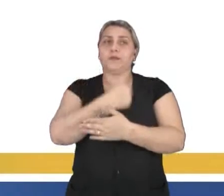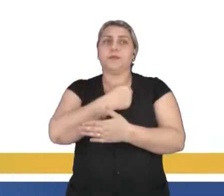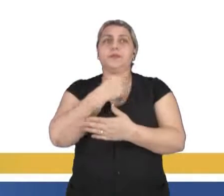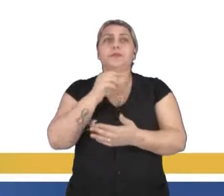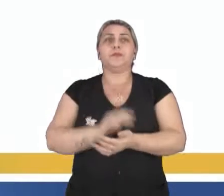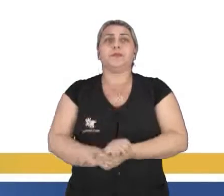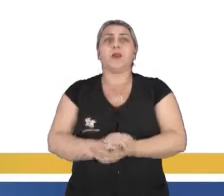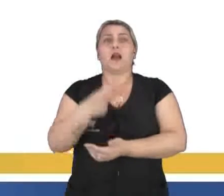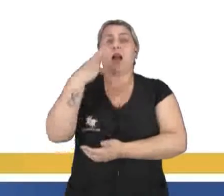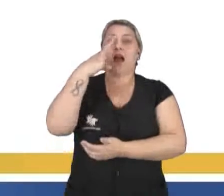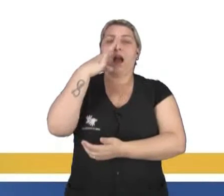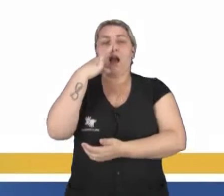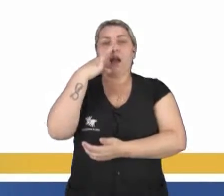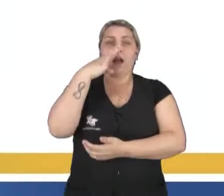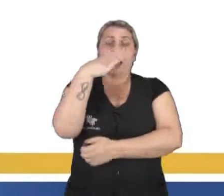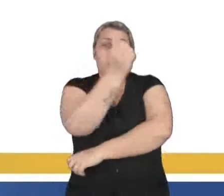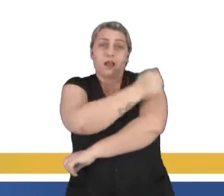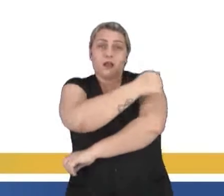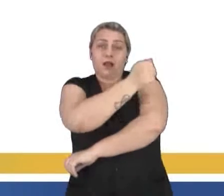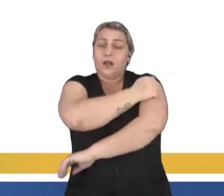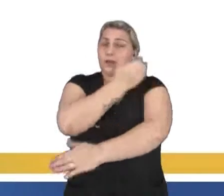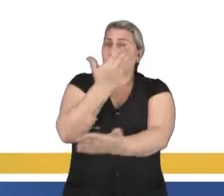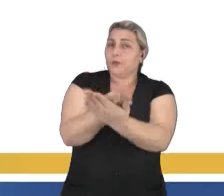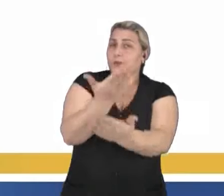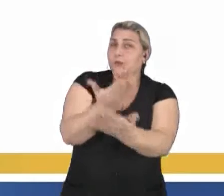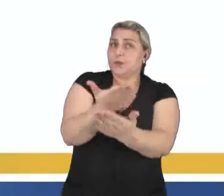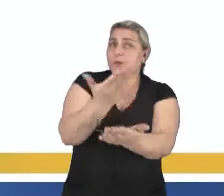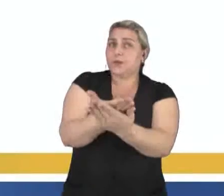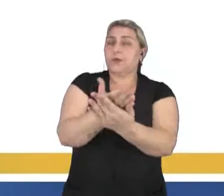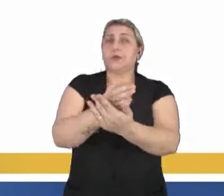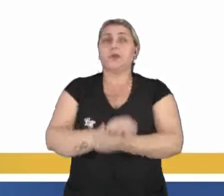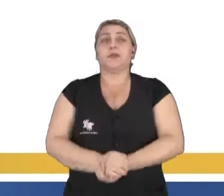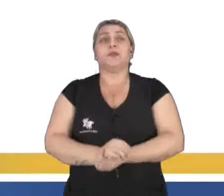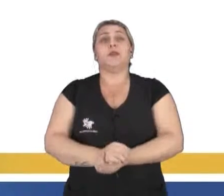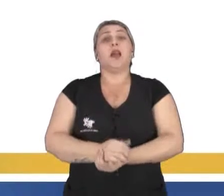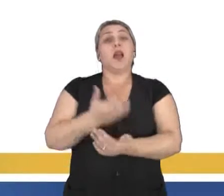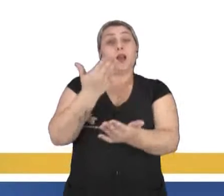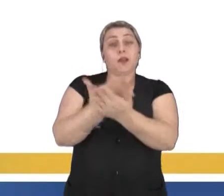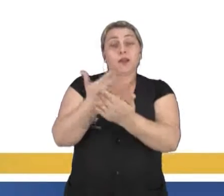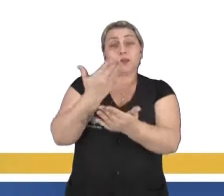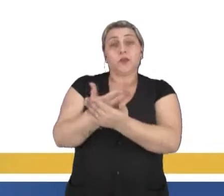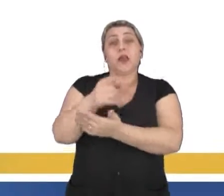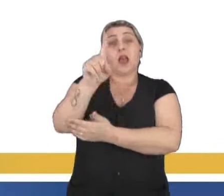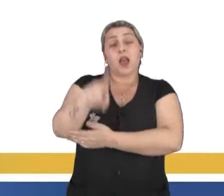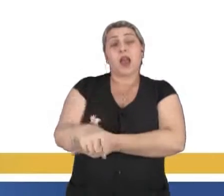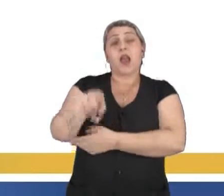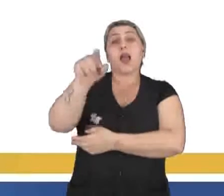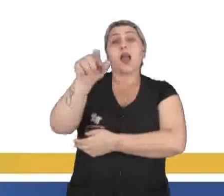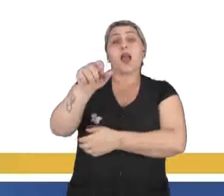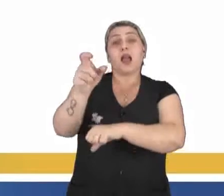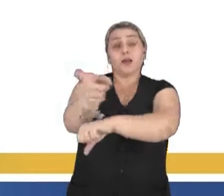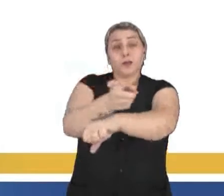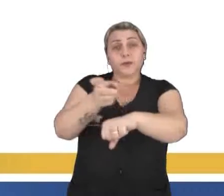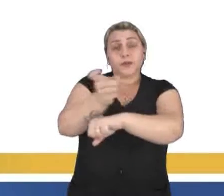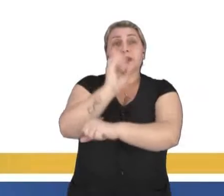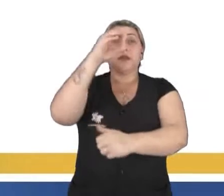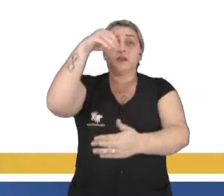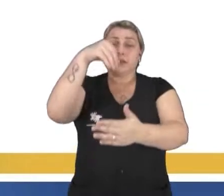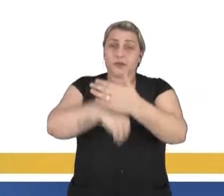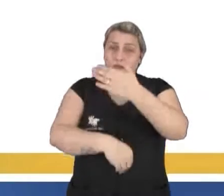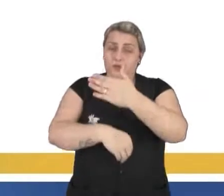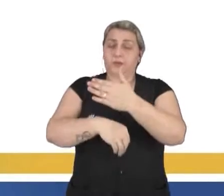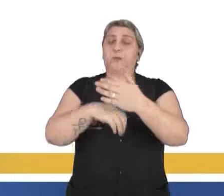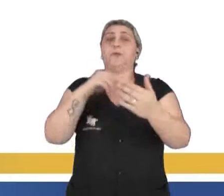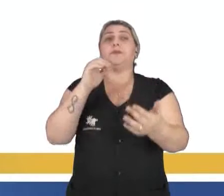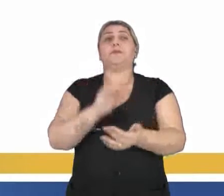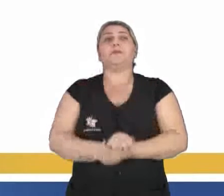gente ó admiro alunos estudiosos estudiosos Aqui nós temos um adjetivo a vamos ver ele dentro dessa